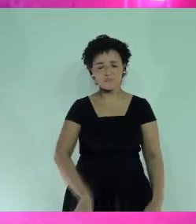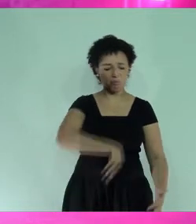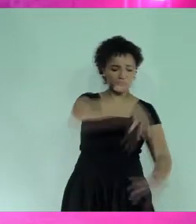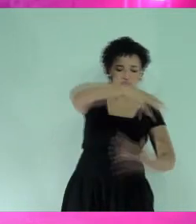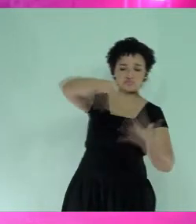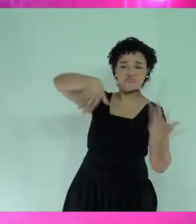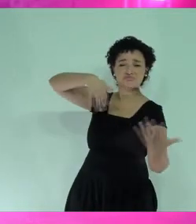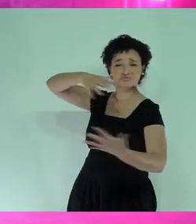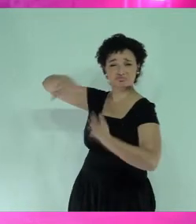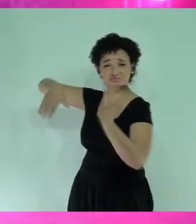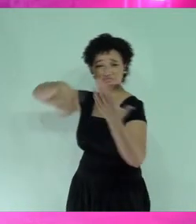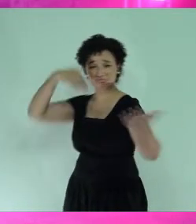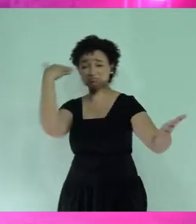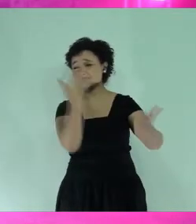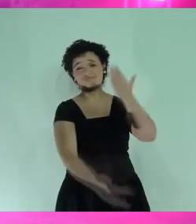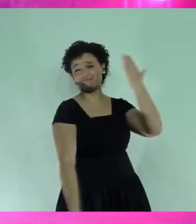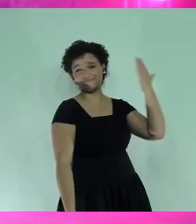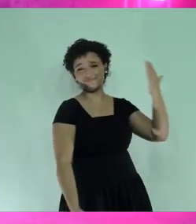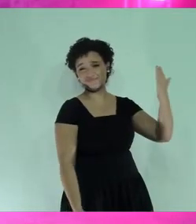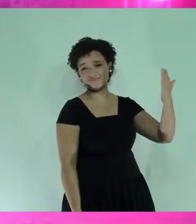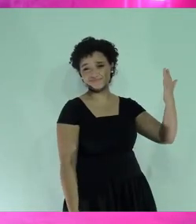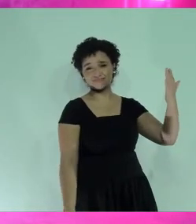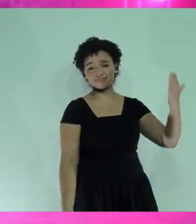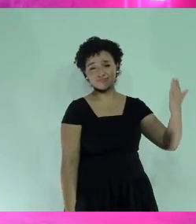se perderiam dentro de si.